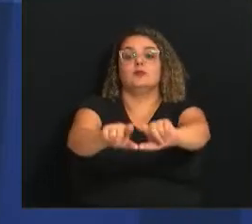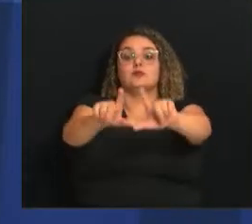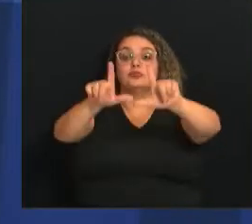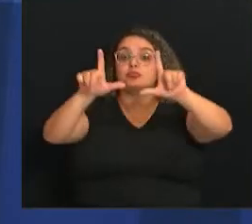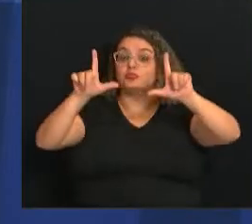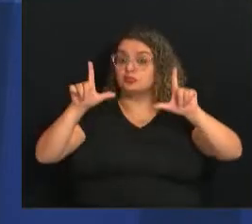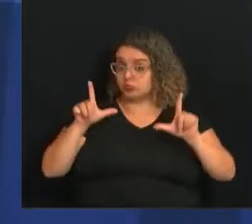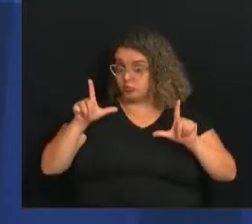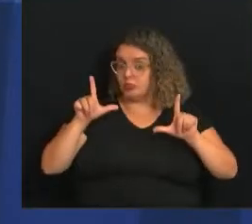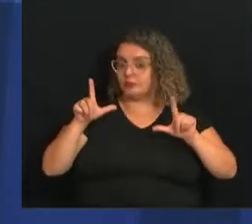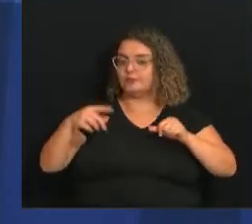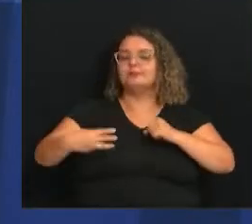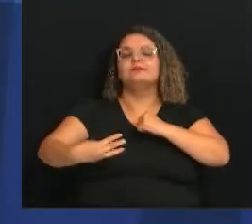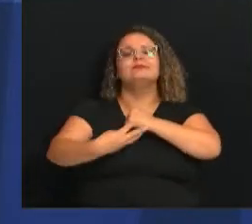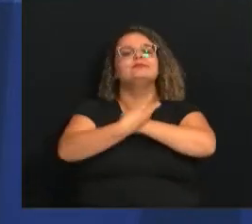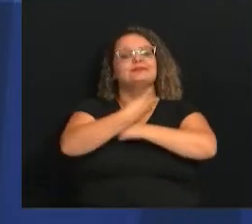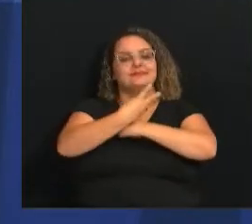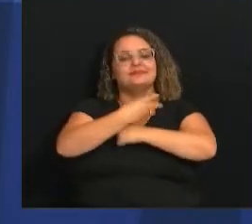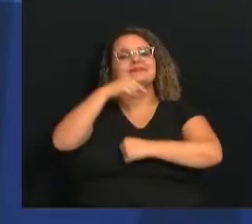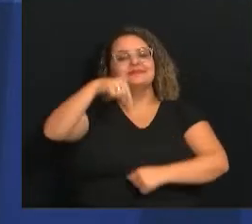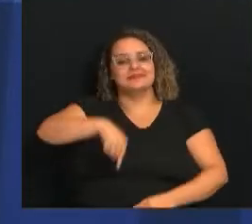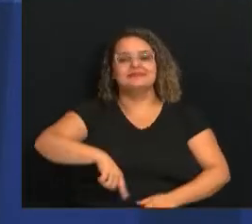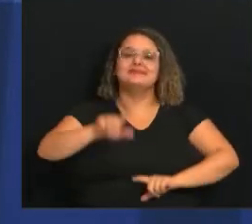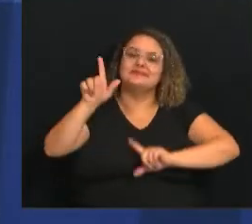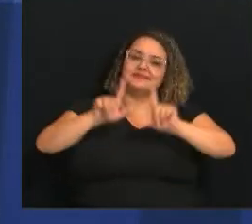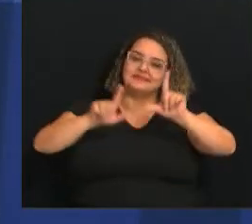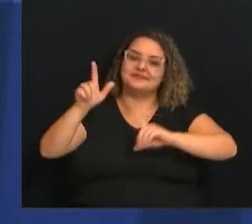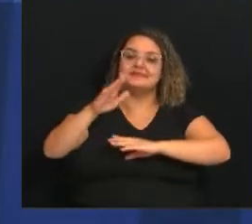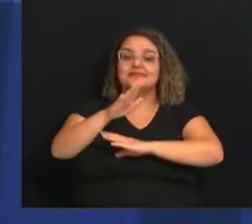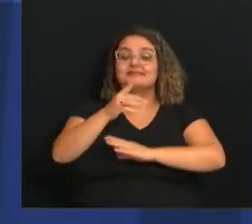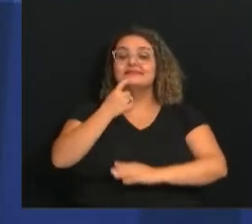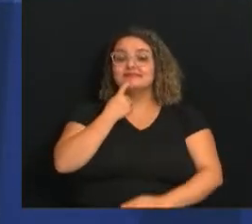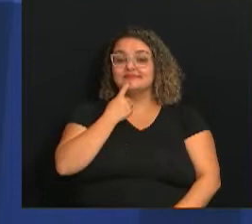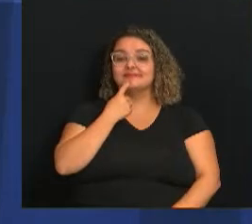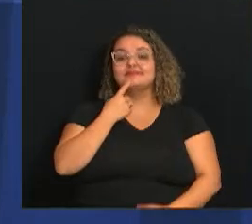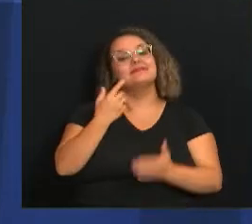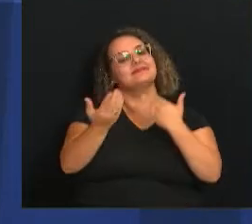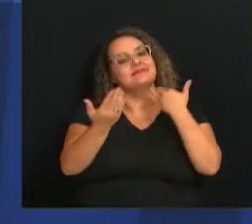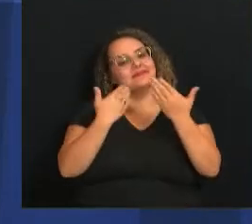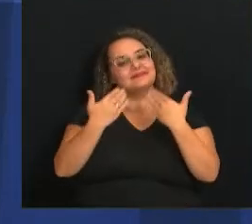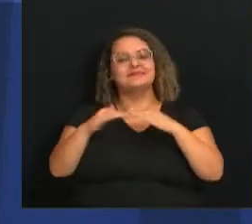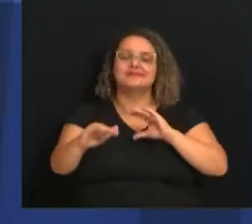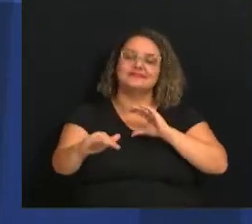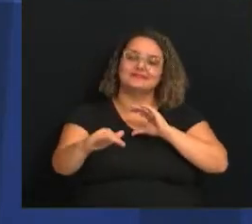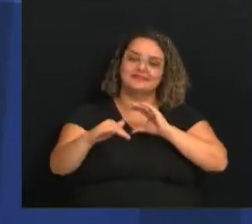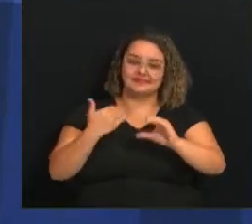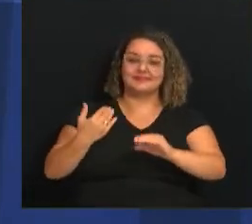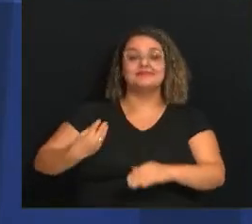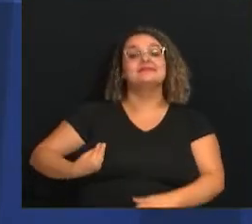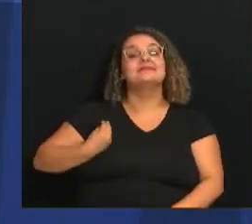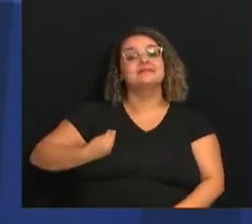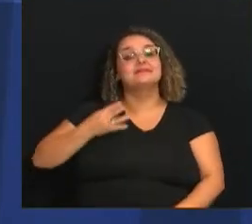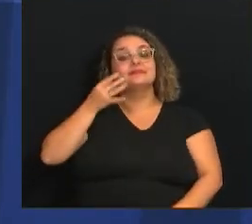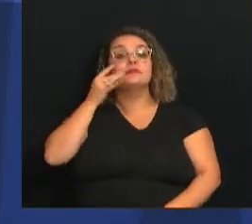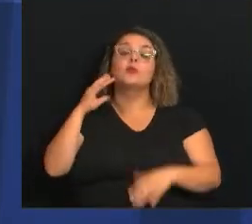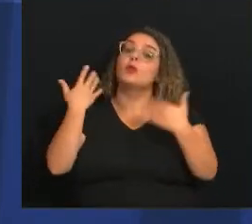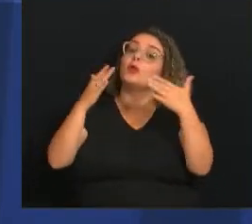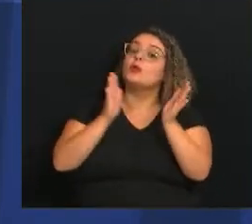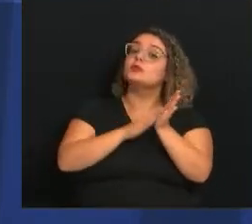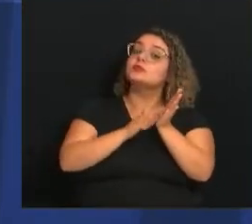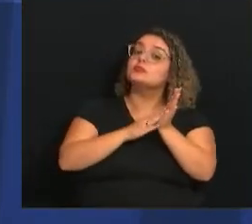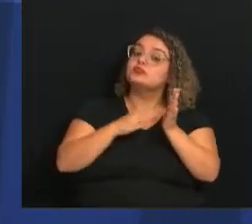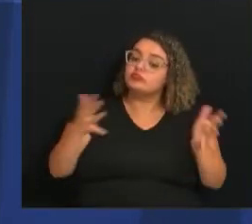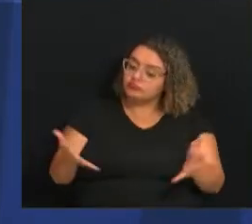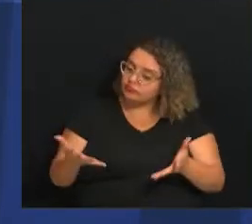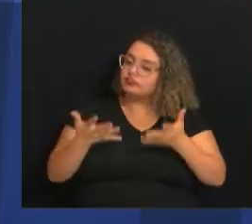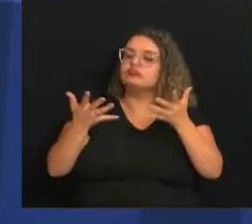seu celular o WhatsApp da TV Câmara Campinas. Você aperta e envia a sua mensagem, um elogio, uma crítica construtiva, o